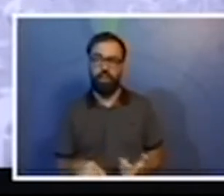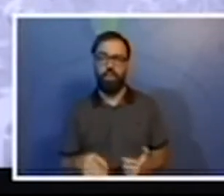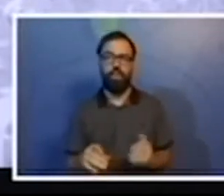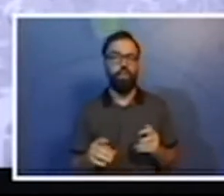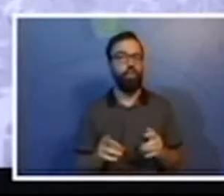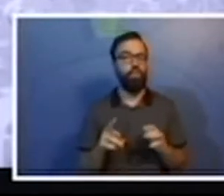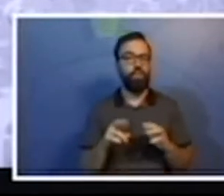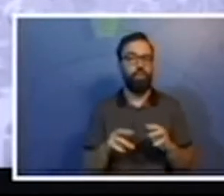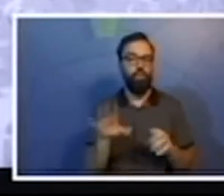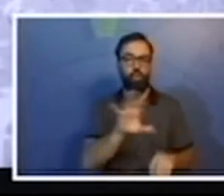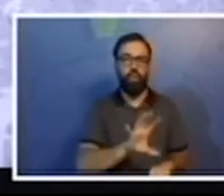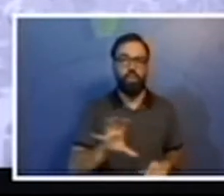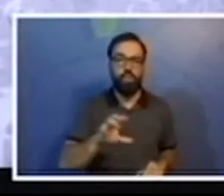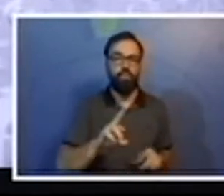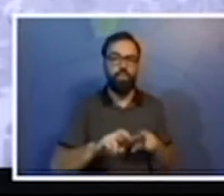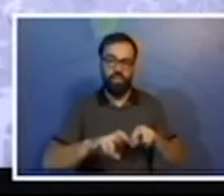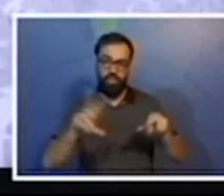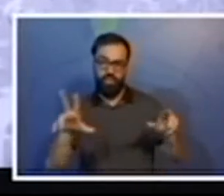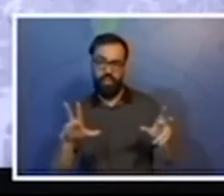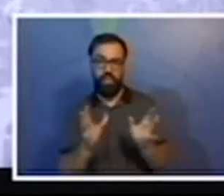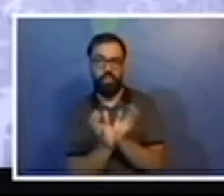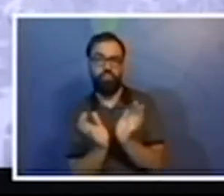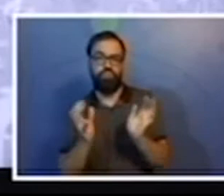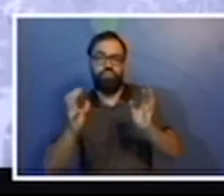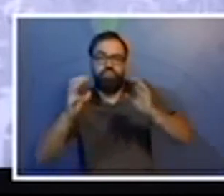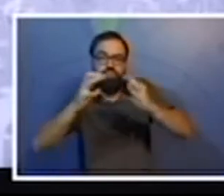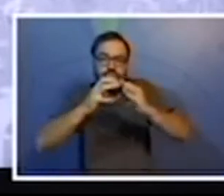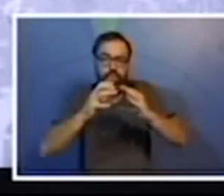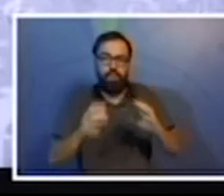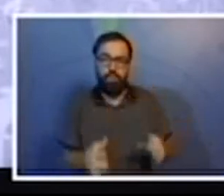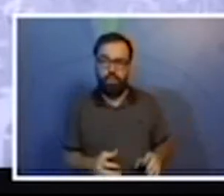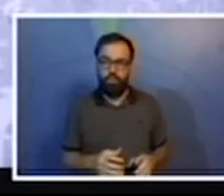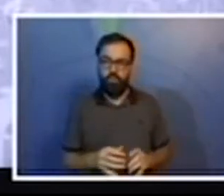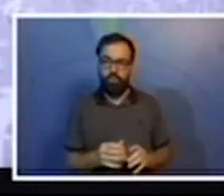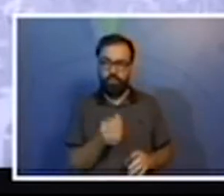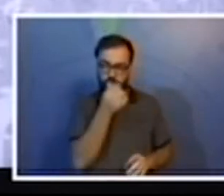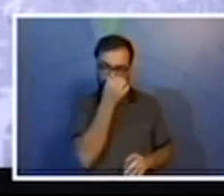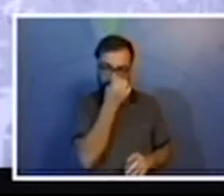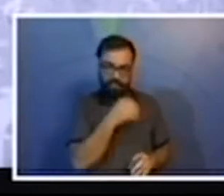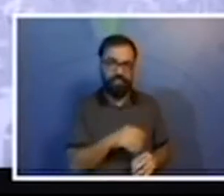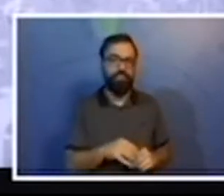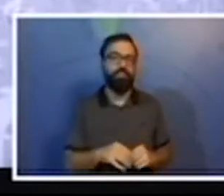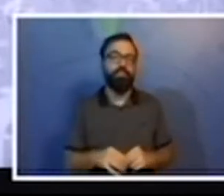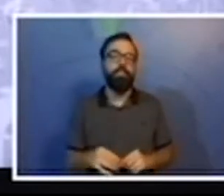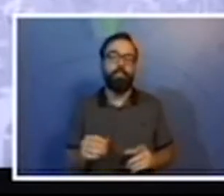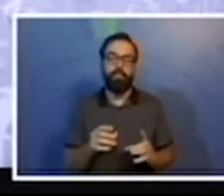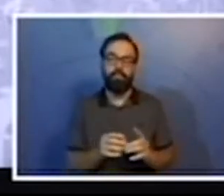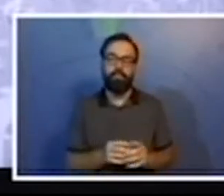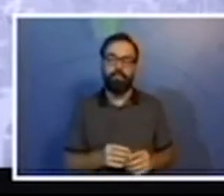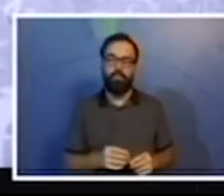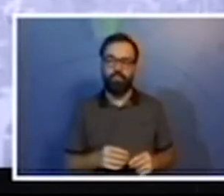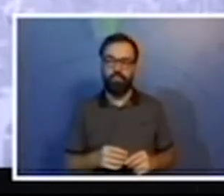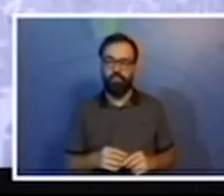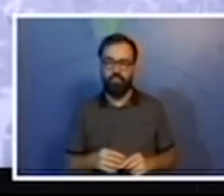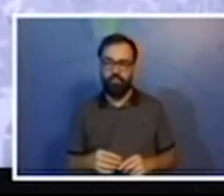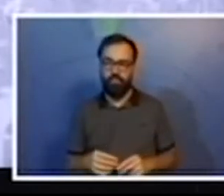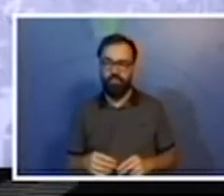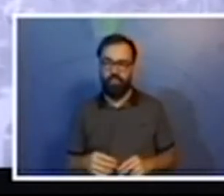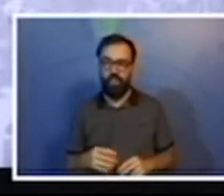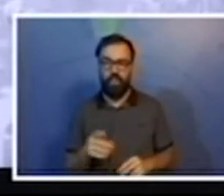debaixo é uma região onde as peças florais se encaixam ou seja as pétalas e as sépalas